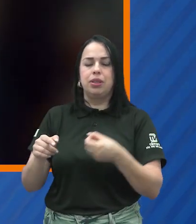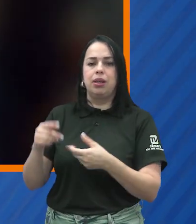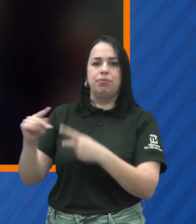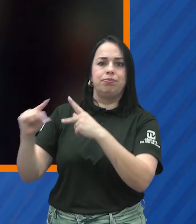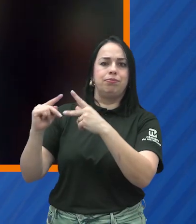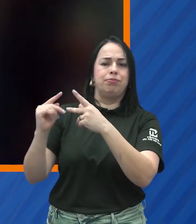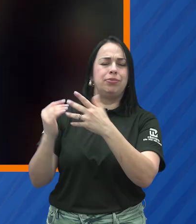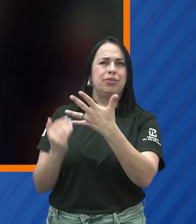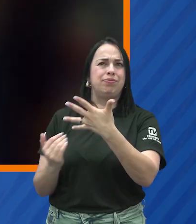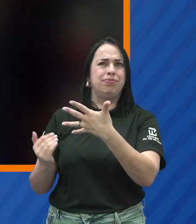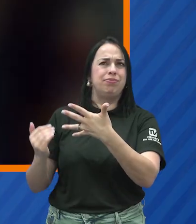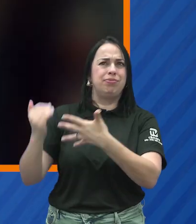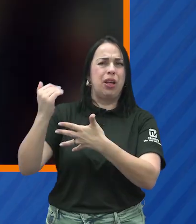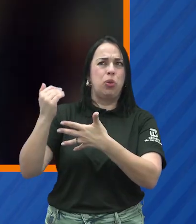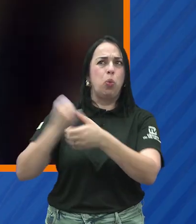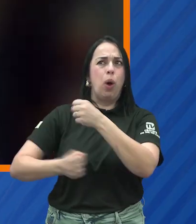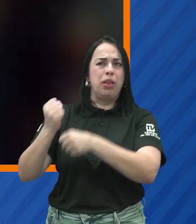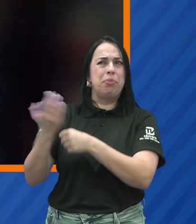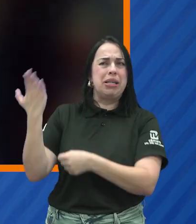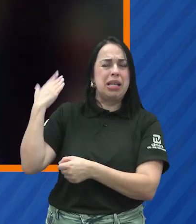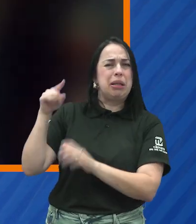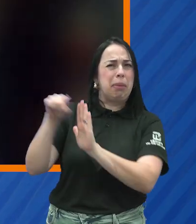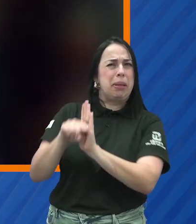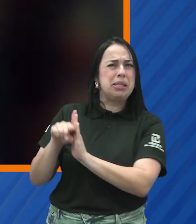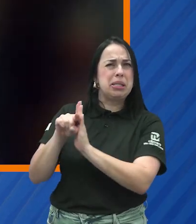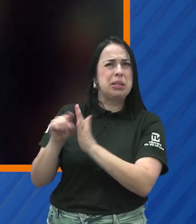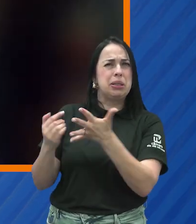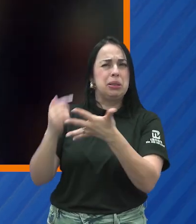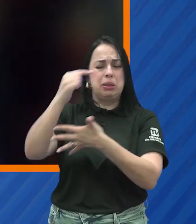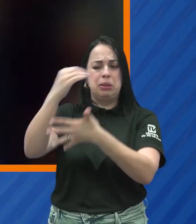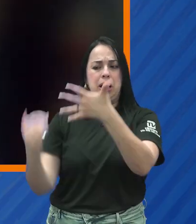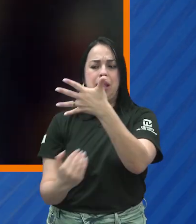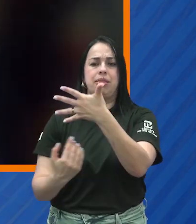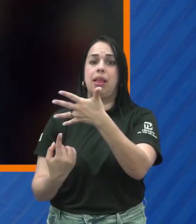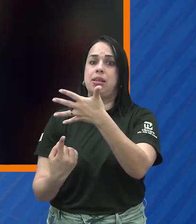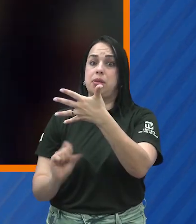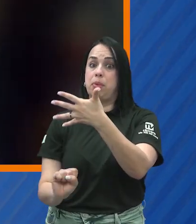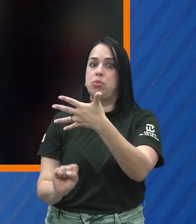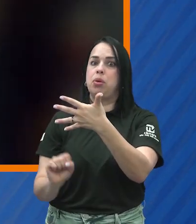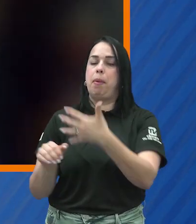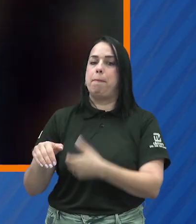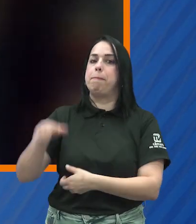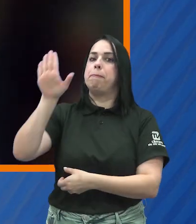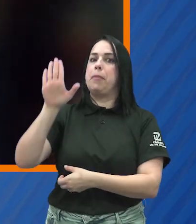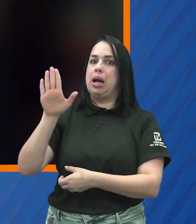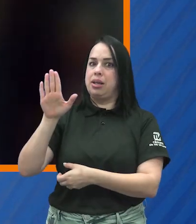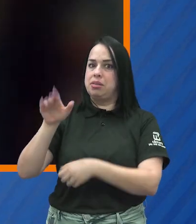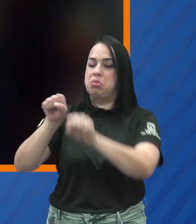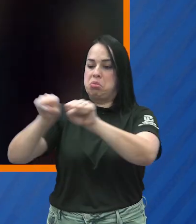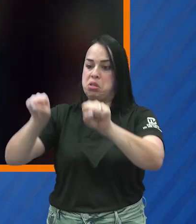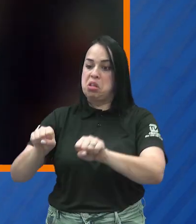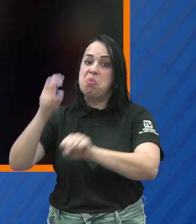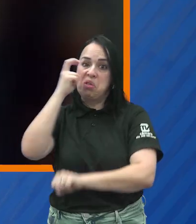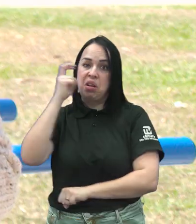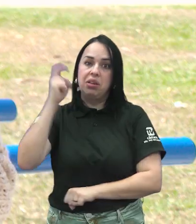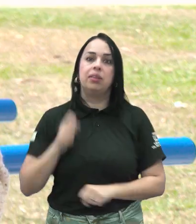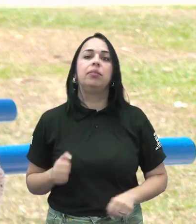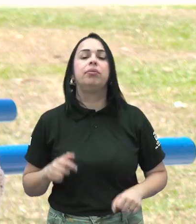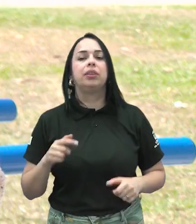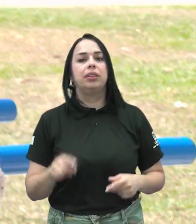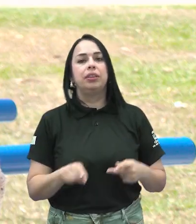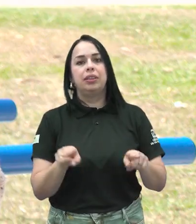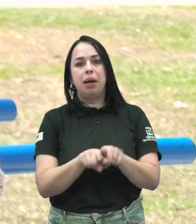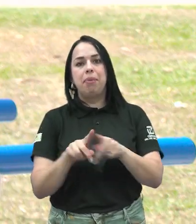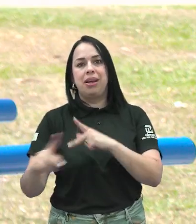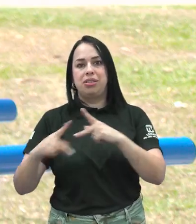do seu porte, ela é ali, acho que no ranking de 2024, se eu não estou enganada, foi a 18ª cidade mais inteligente do Brasil. Em um